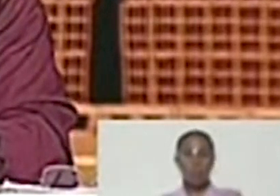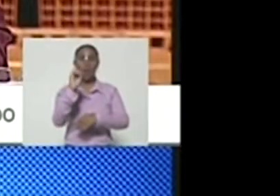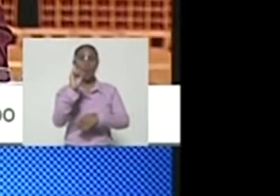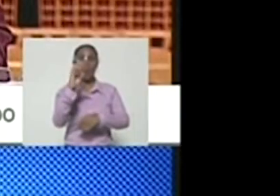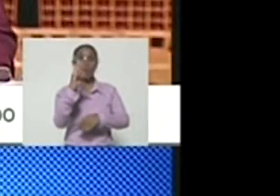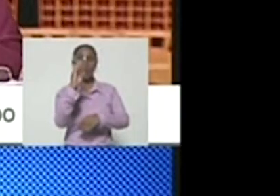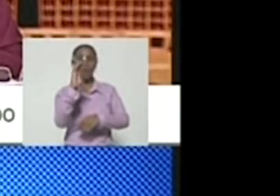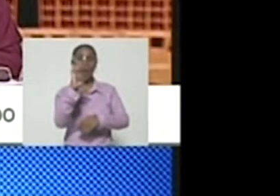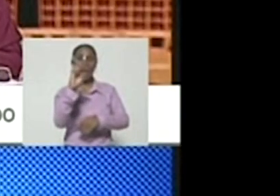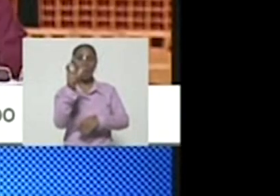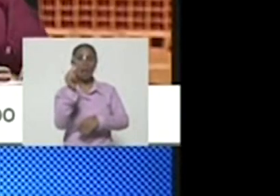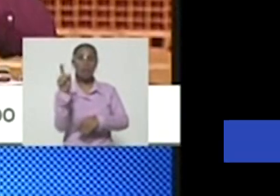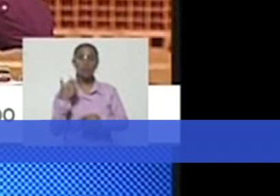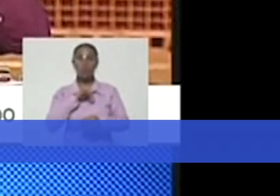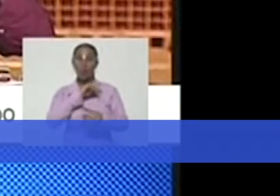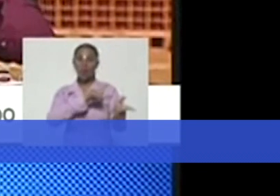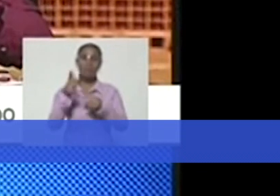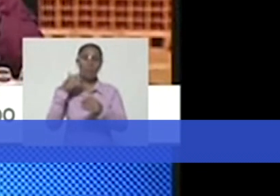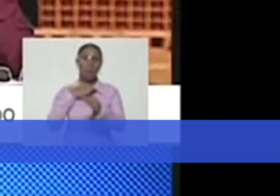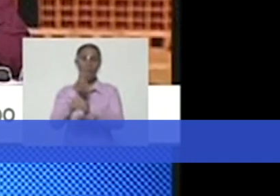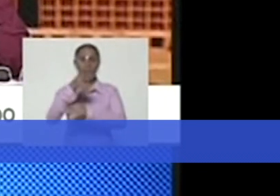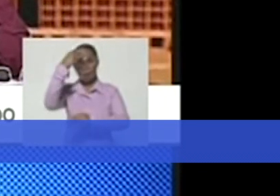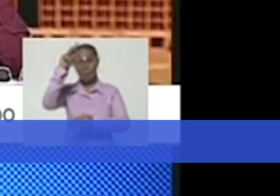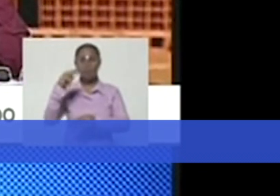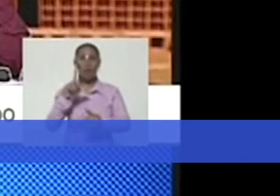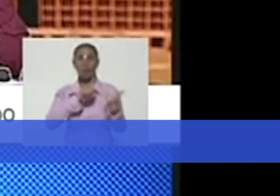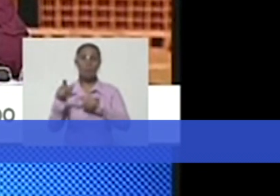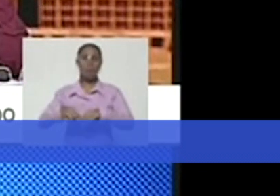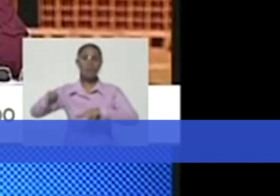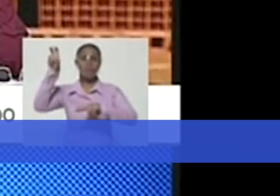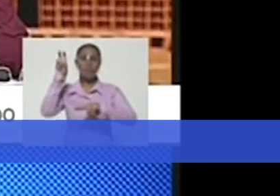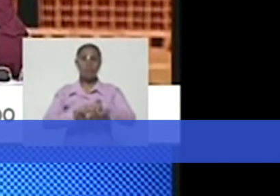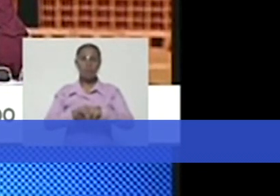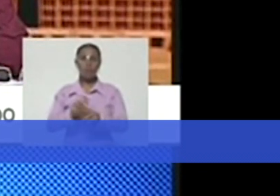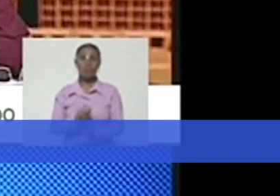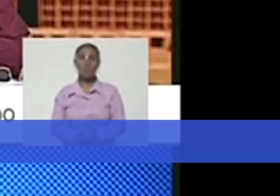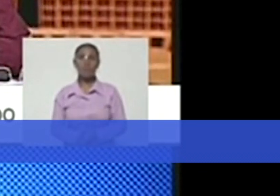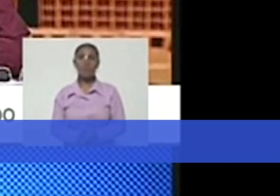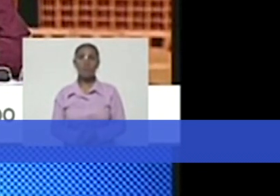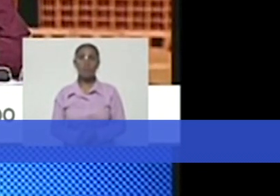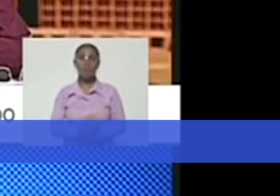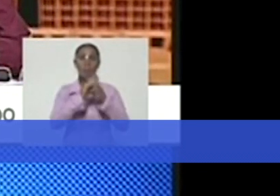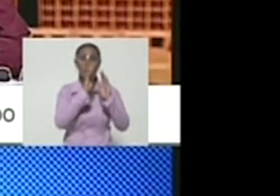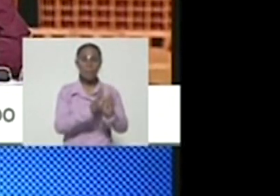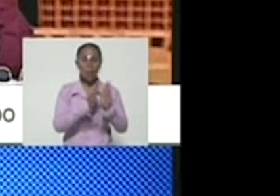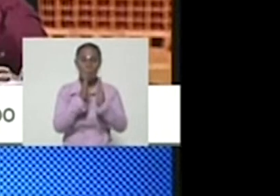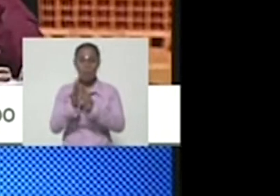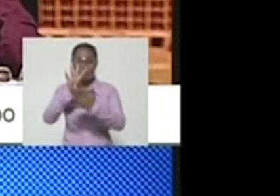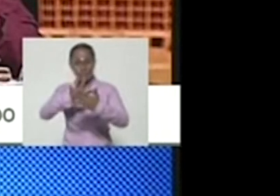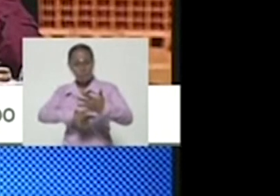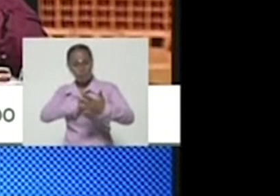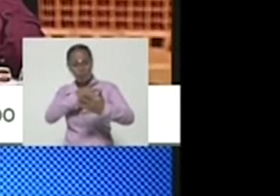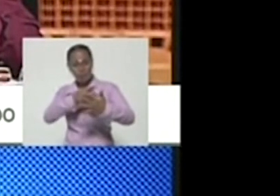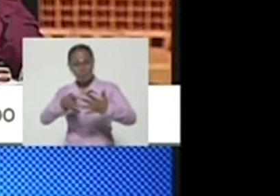oposição Ah tá bom gente tô para sentar nós estamos prontos para discutir uma agenda realista objetiva verdadeiramente